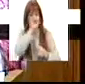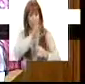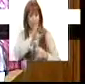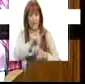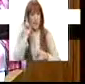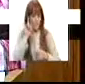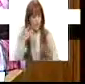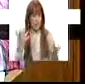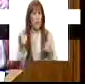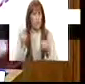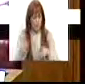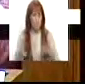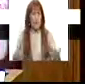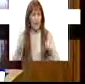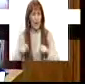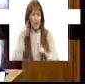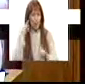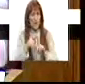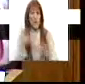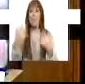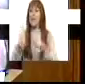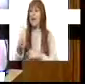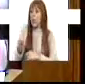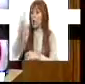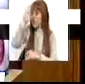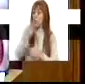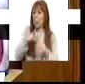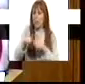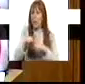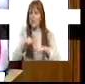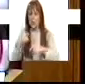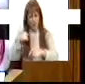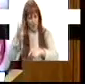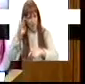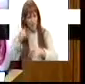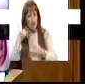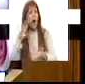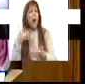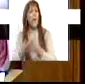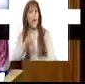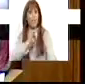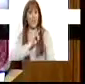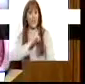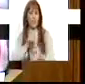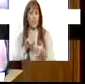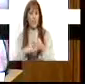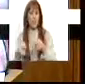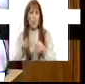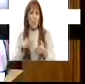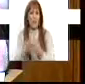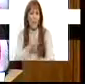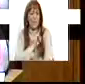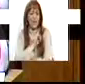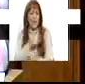Ambiente, designadamente tendo em conta este objetivo. Mas o anterior Governo deu passos, como nós sabemos, no sentido da privatização, da concessão a